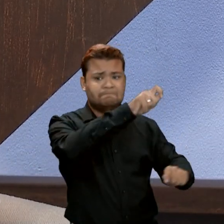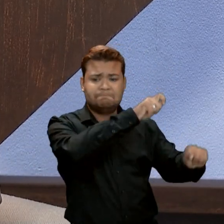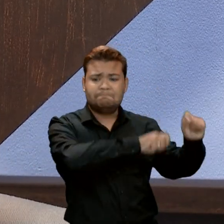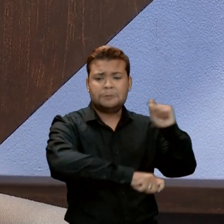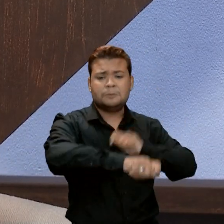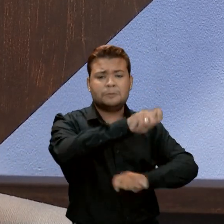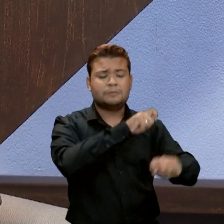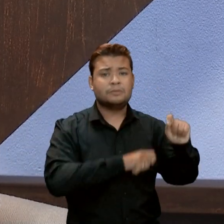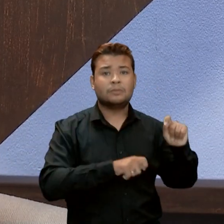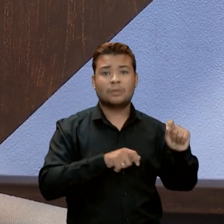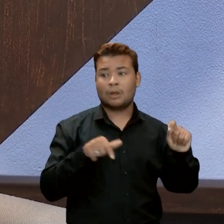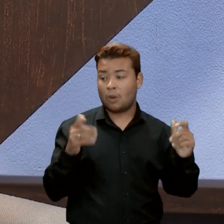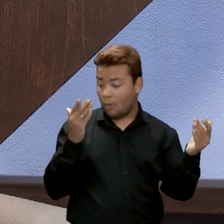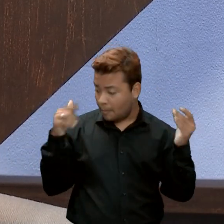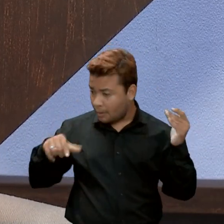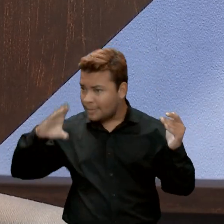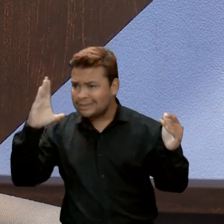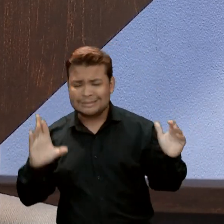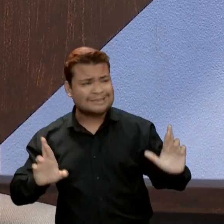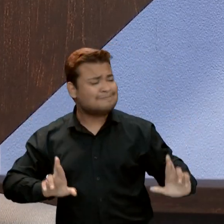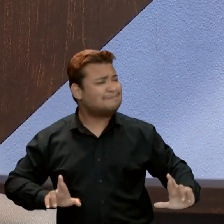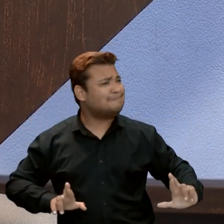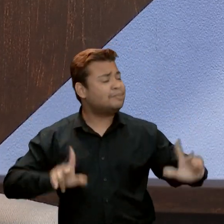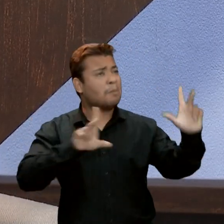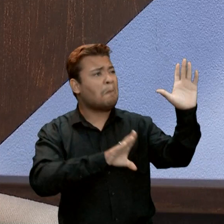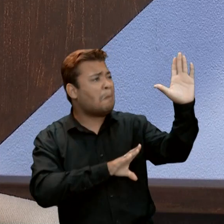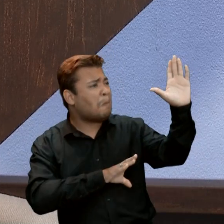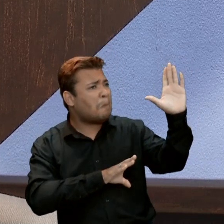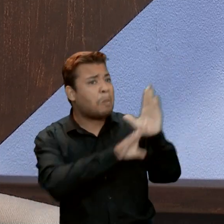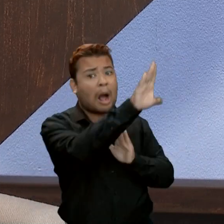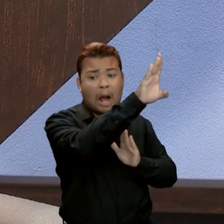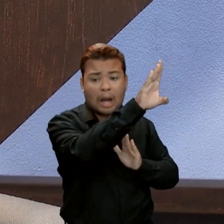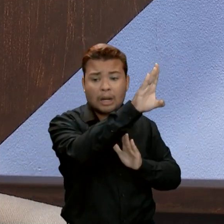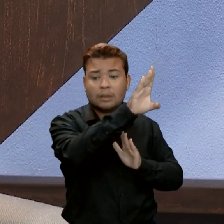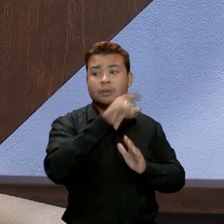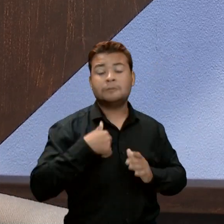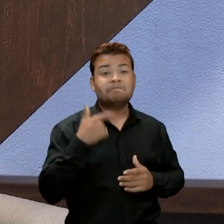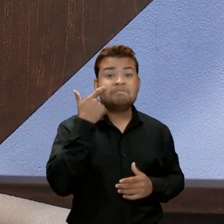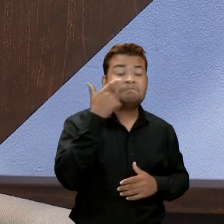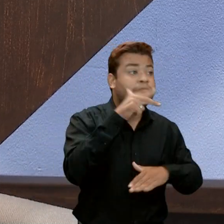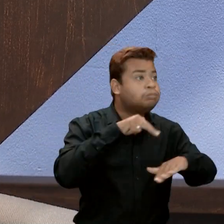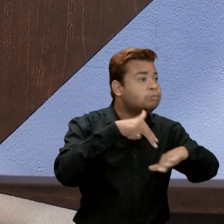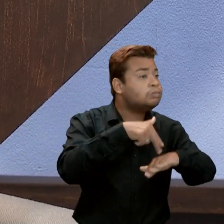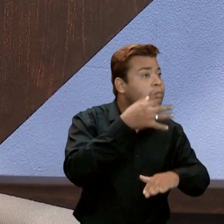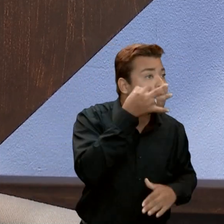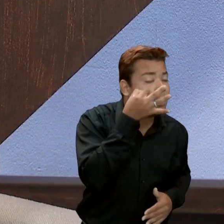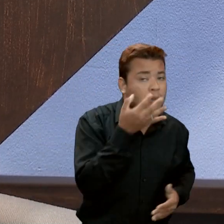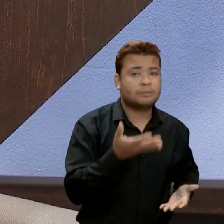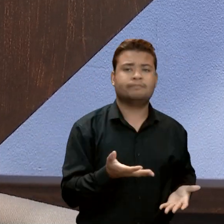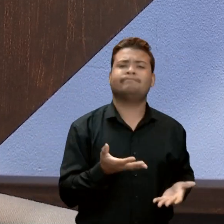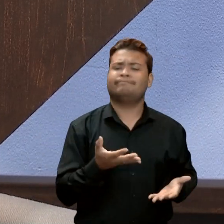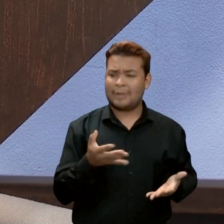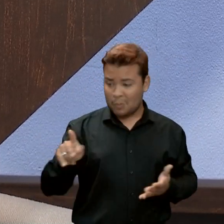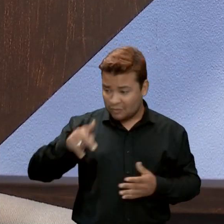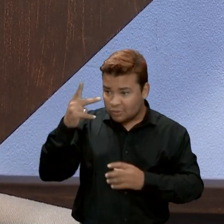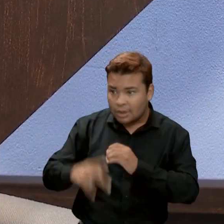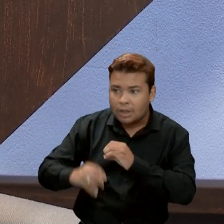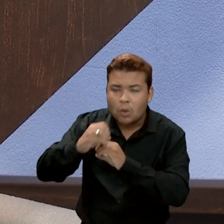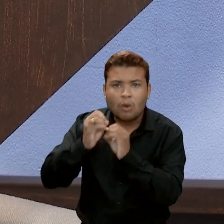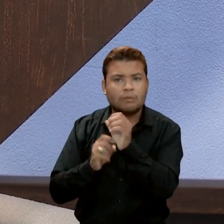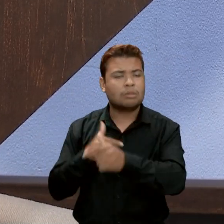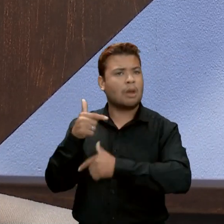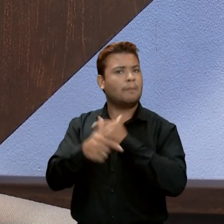diferença assim, em termos de desempenho do que o nosso. Então, acho que o professor da UFG ele tem uma atuação bastante diferenciada e o